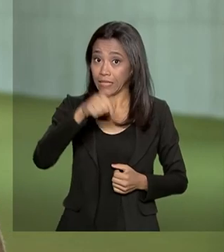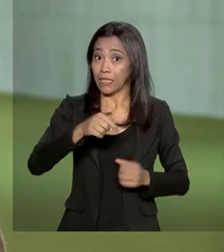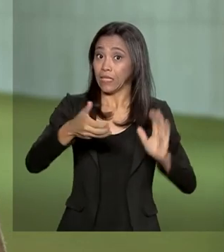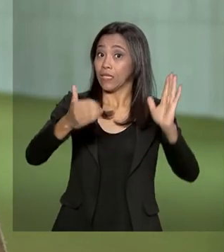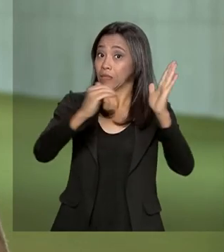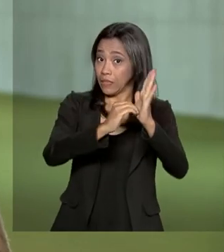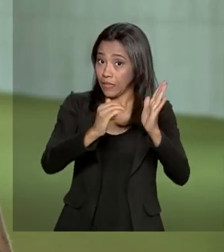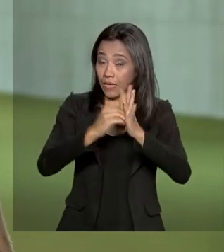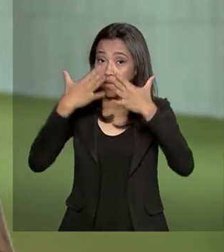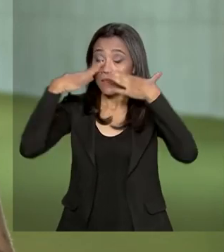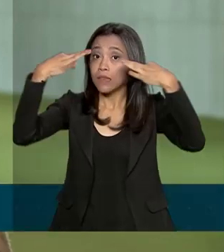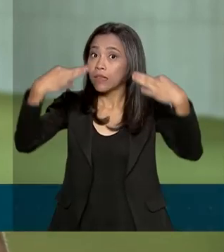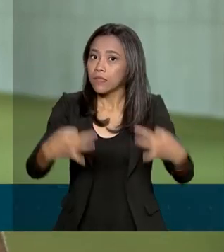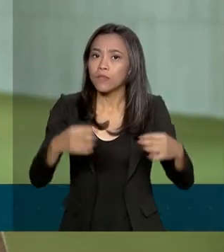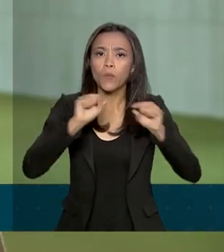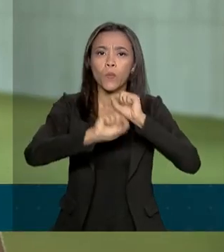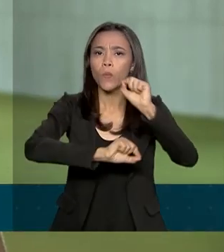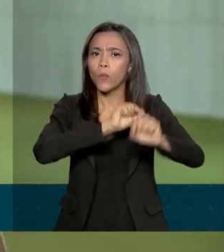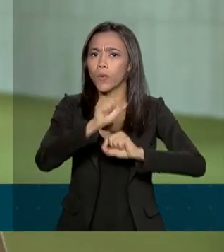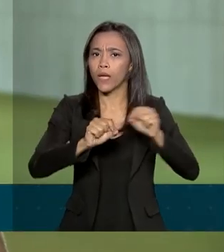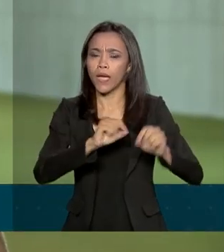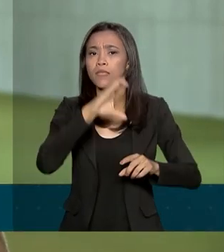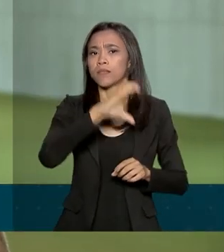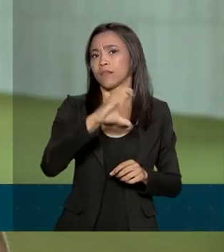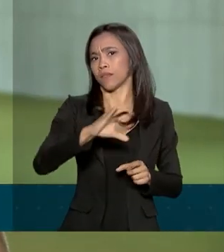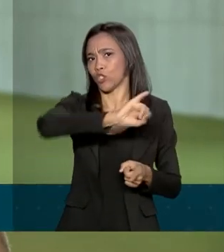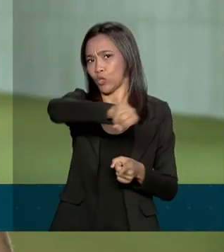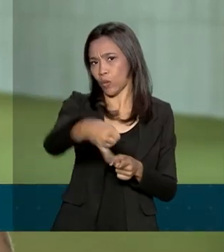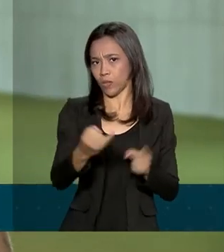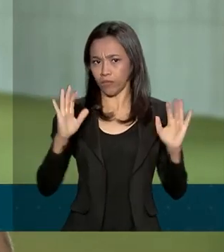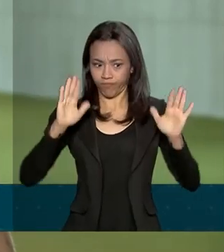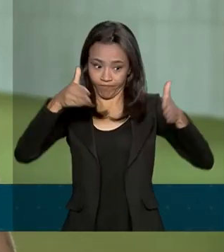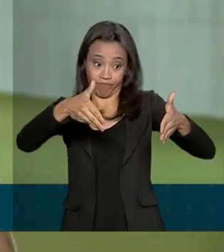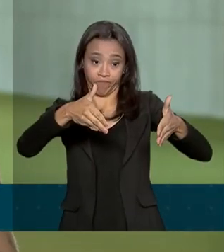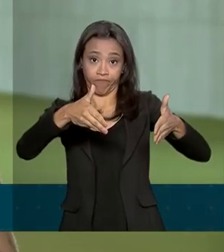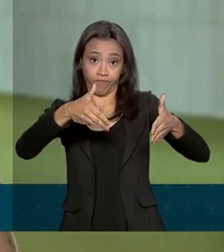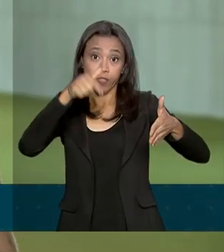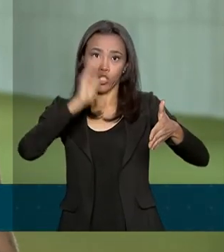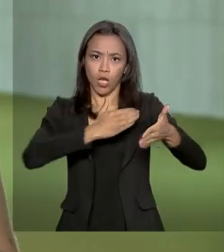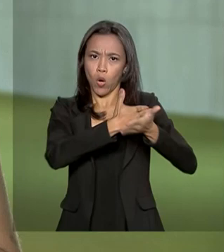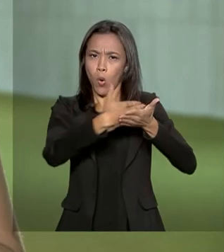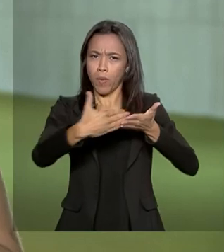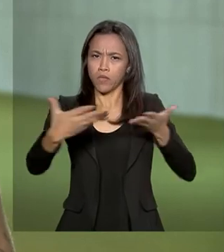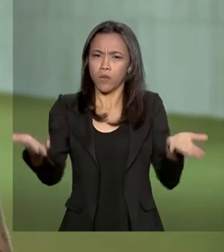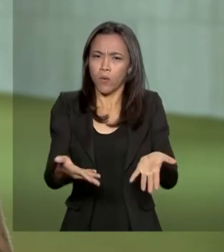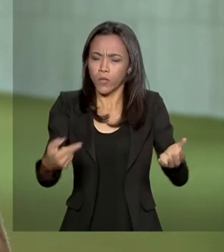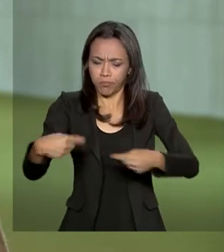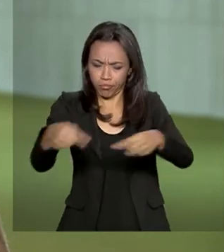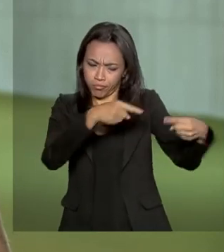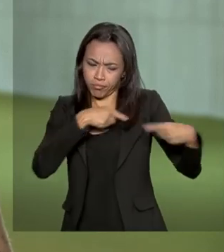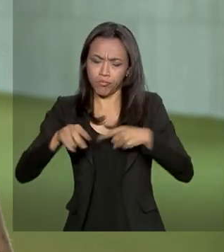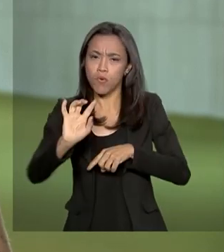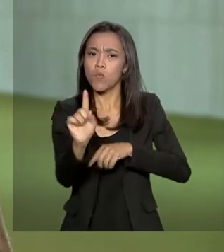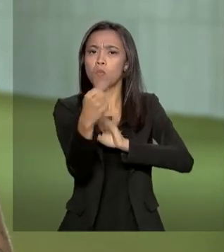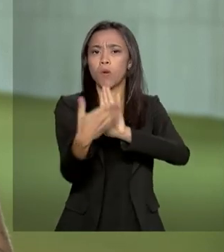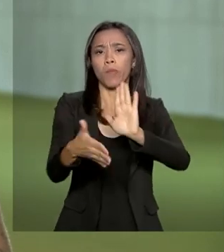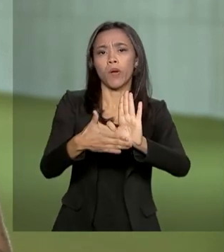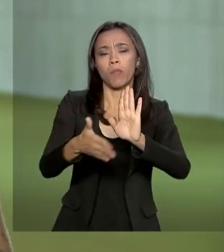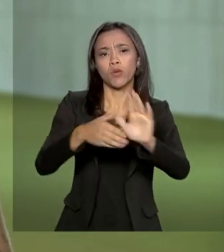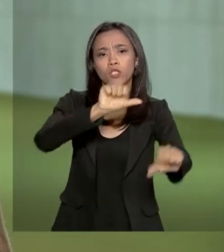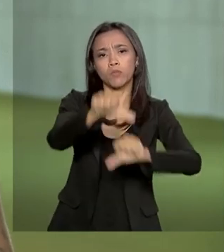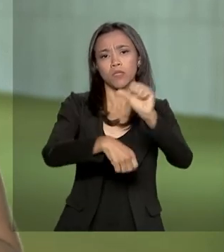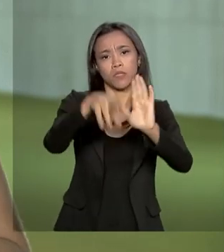nessa semana estão voltadas para a Comissão de Constituição e Justiça. O colegiado começa a discutir hoje uma das propostas de